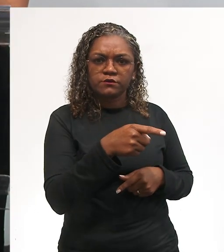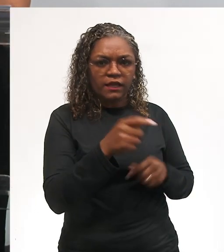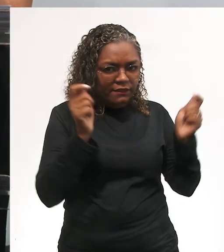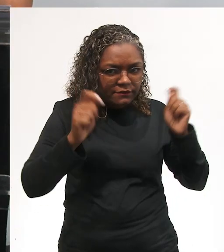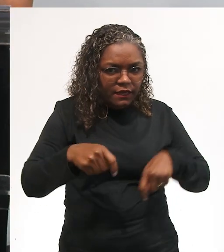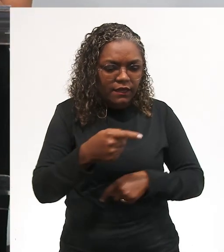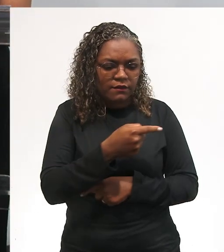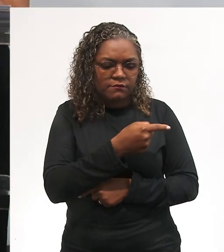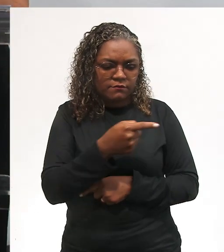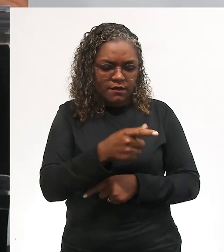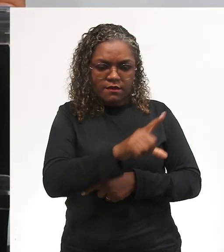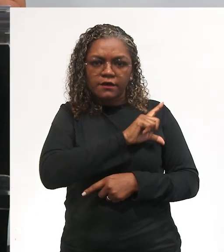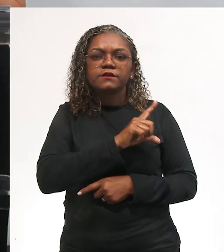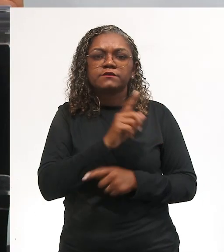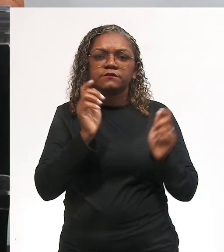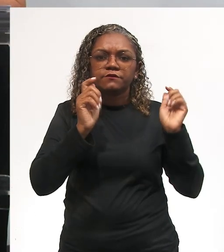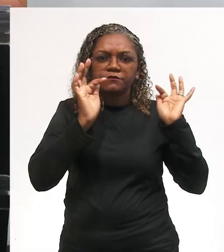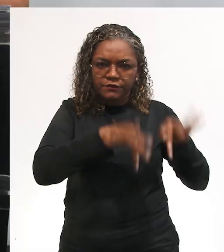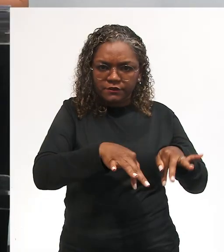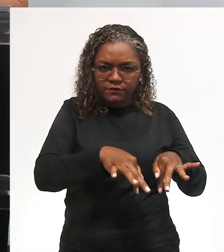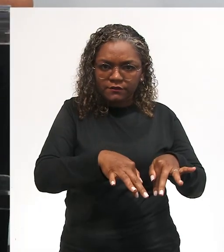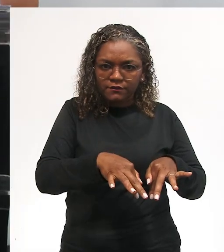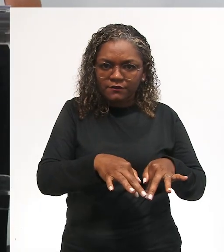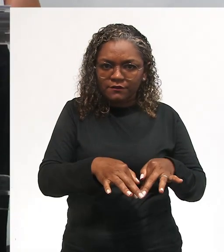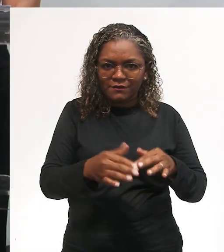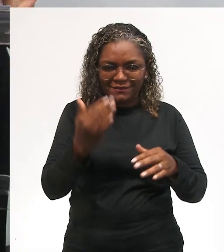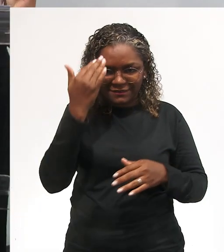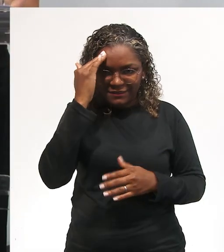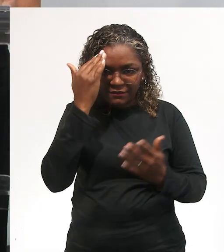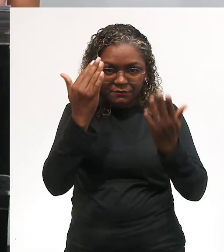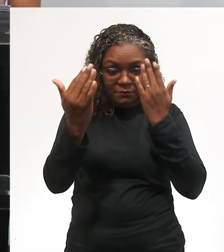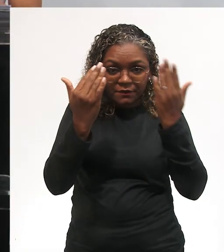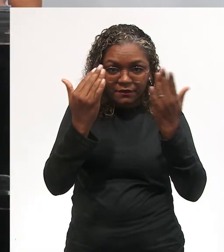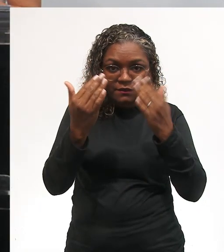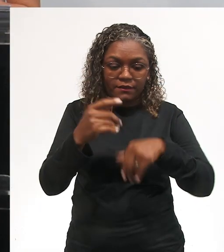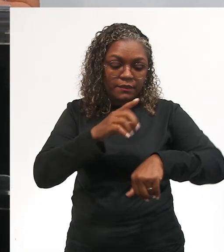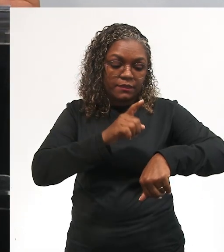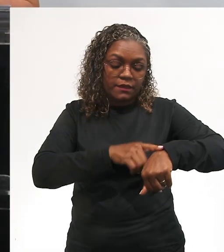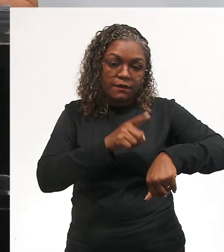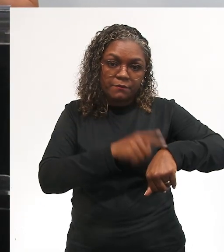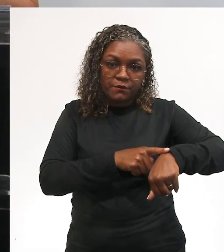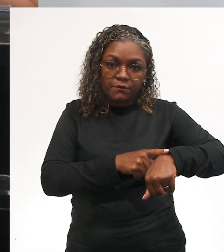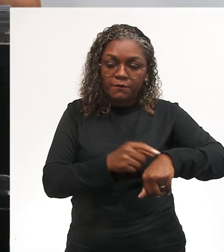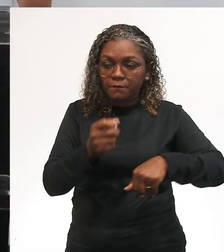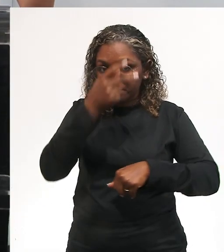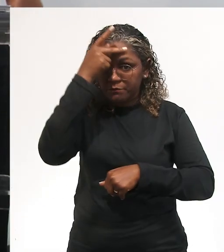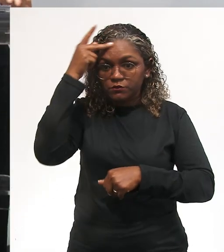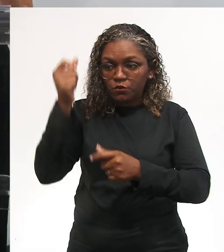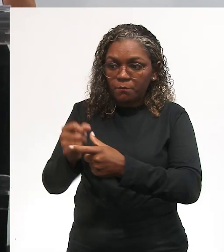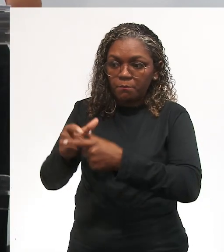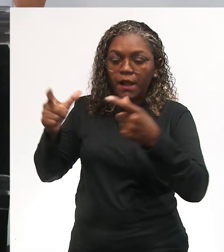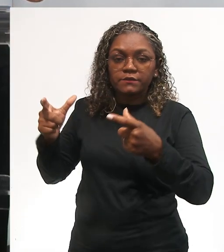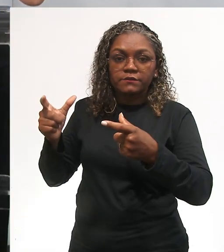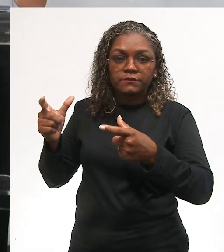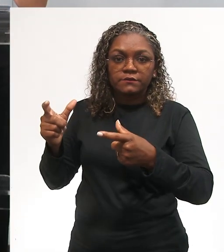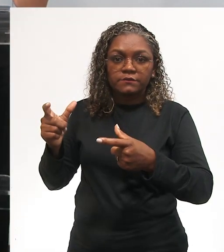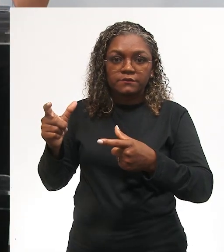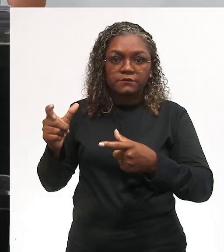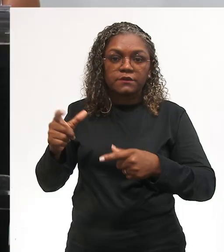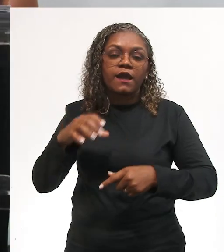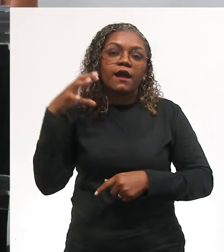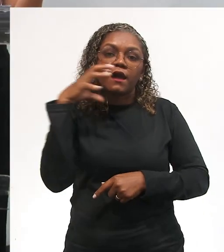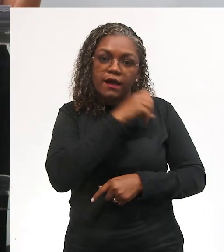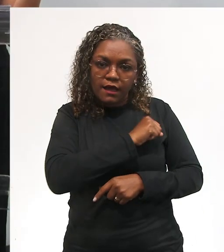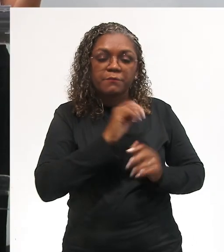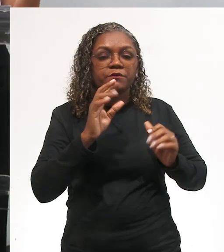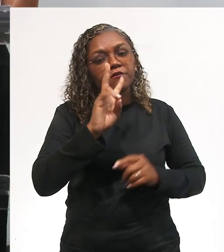fazer essa verificação. Quando eu estou falando de quantidade de funcionários e tempo de serviço, quanto mais funcionários eu tiver,